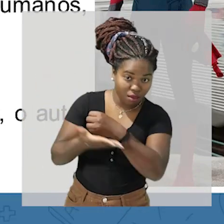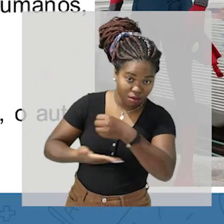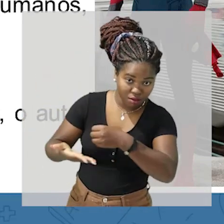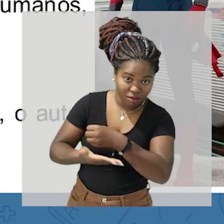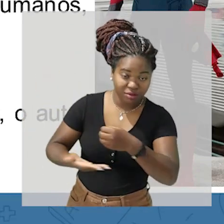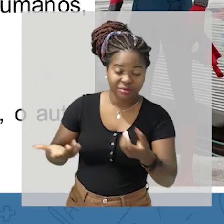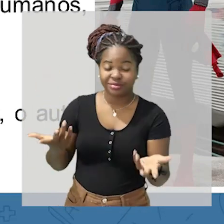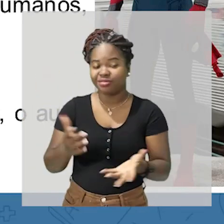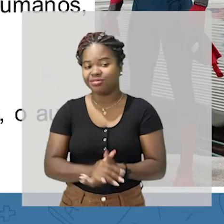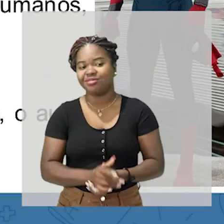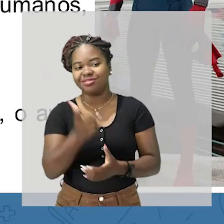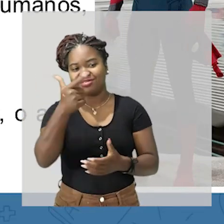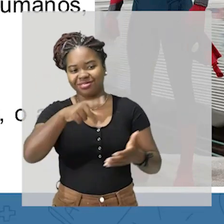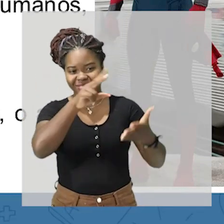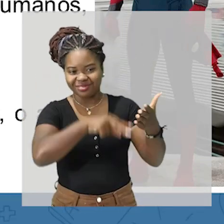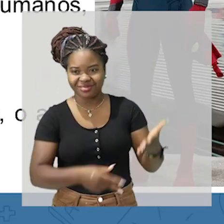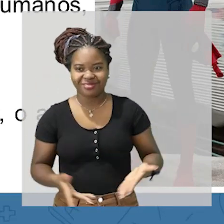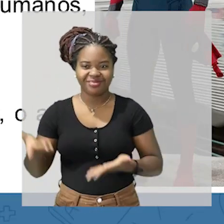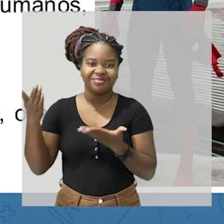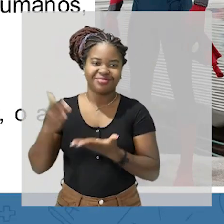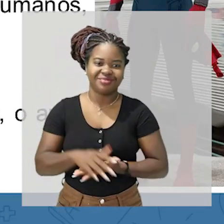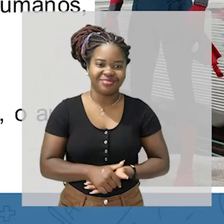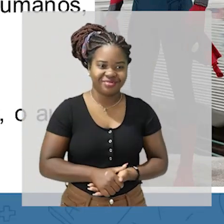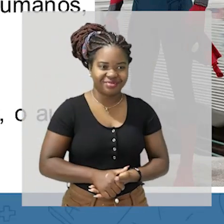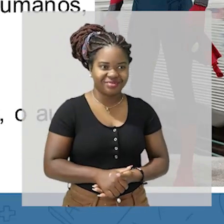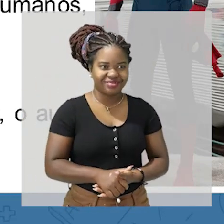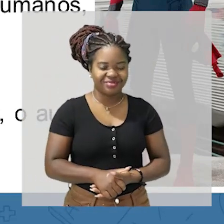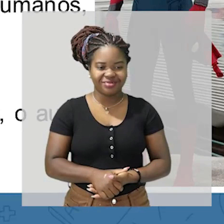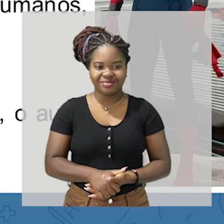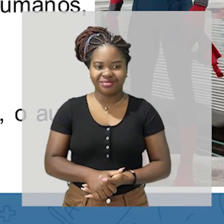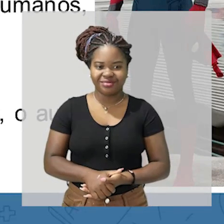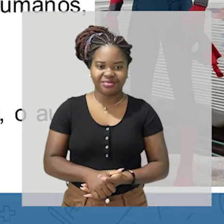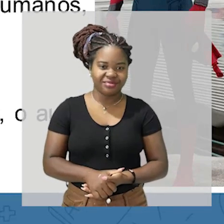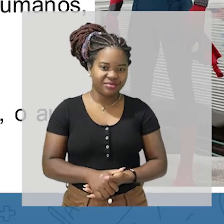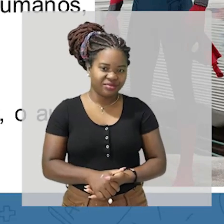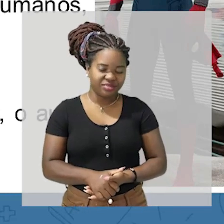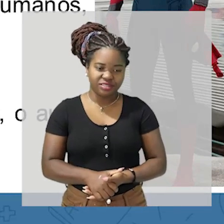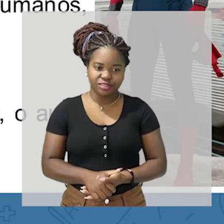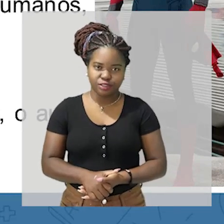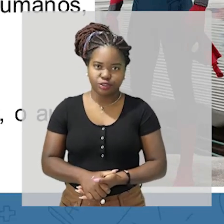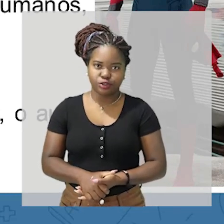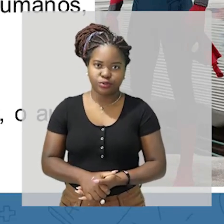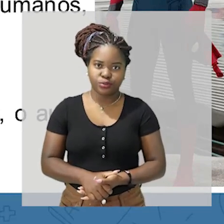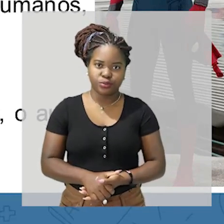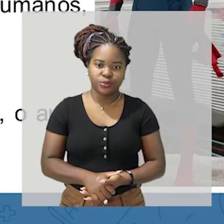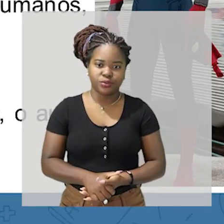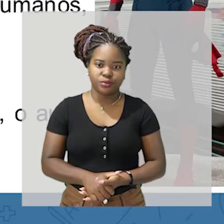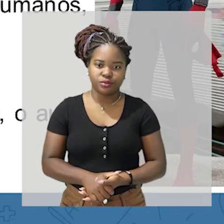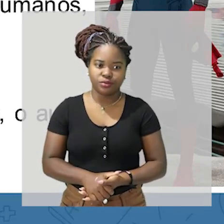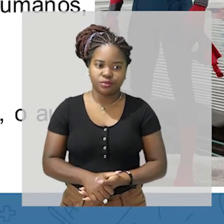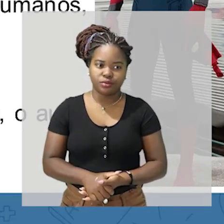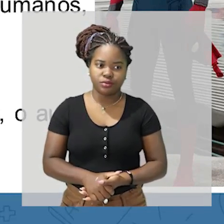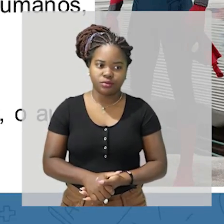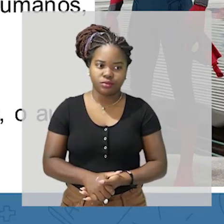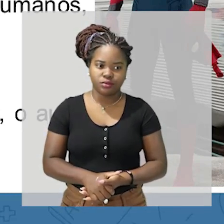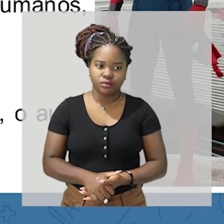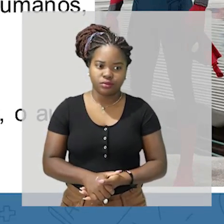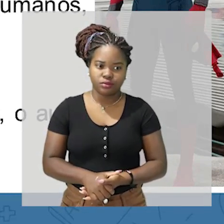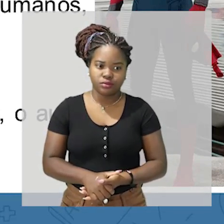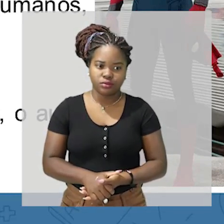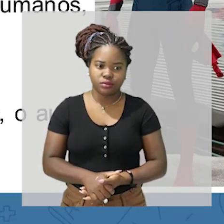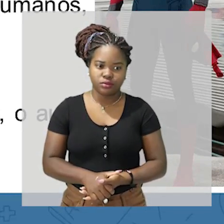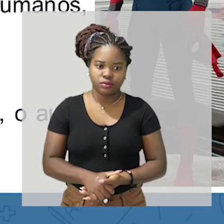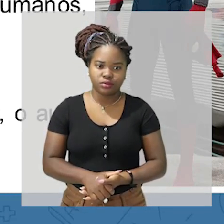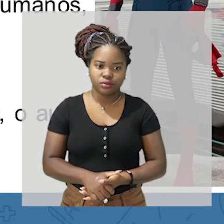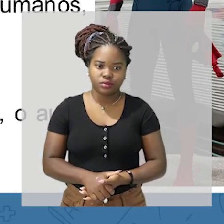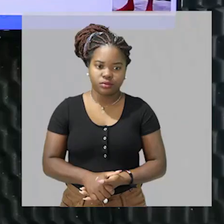essa parada. Primeiro, porque um ser humano tem em média 60 fios de pelo em cada 2 centímetros quadrados do corpo, enquanto algumas